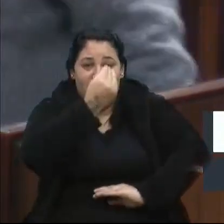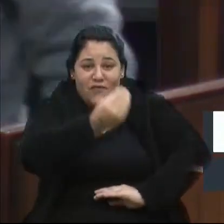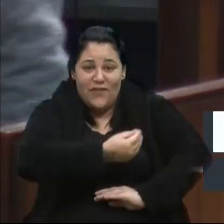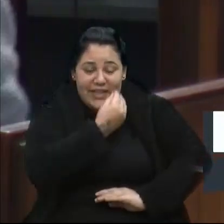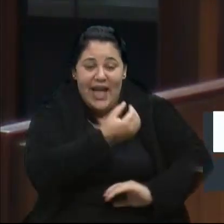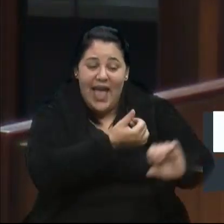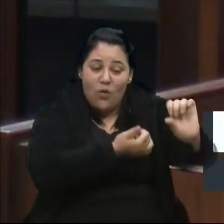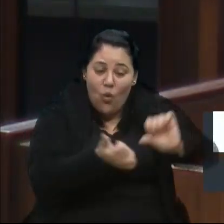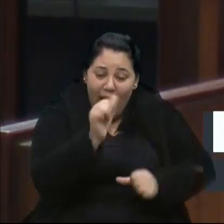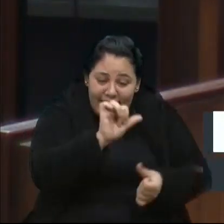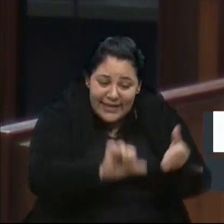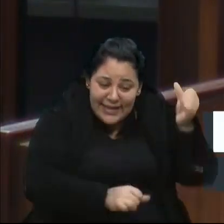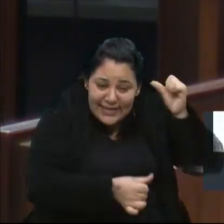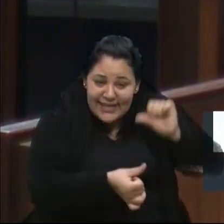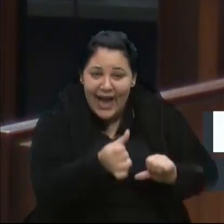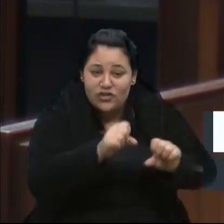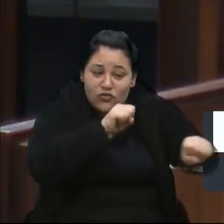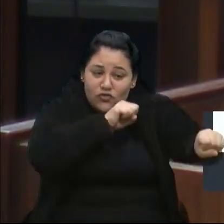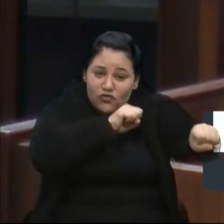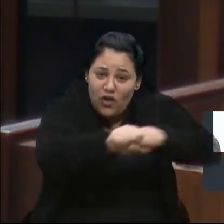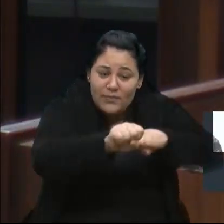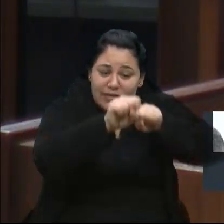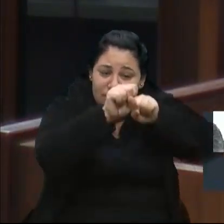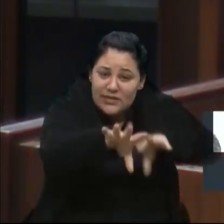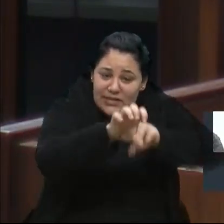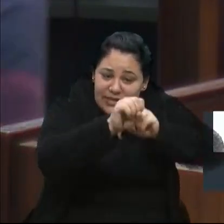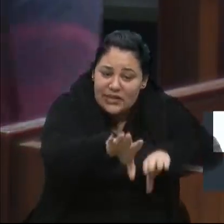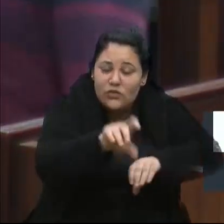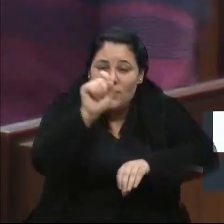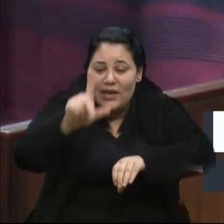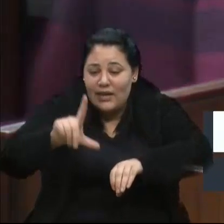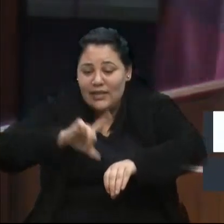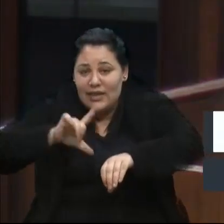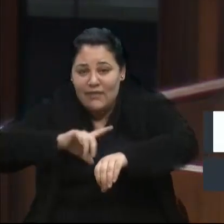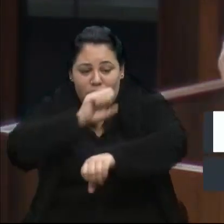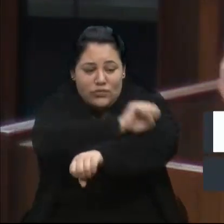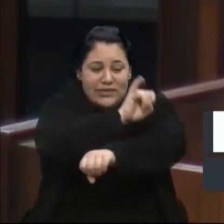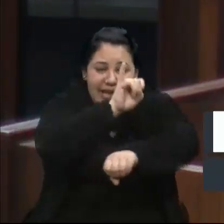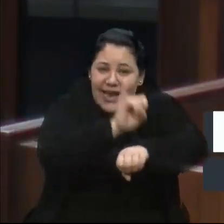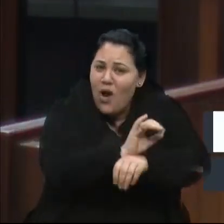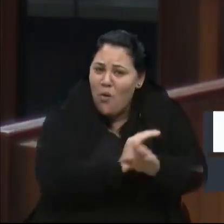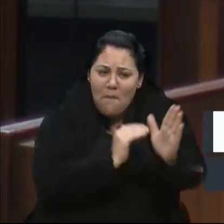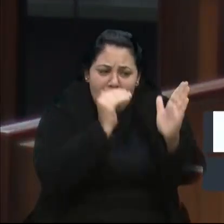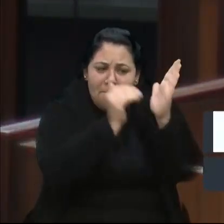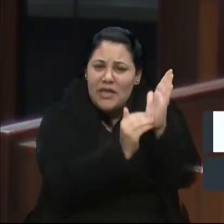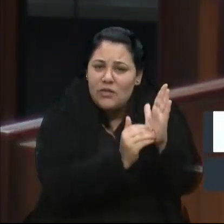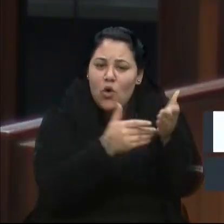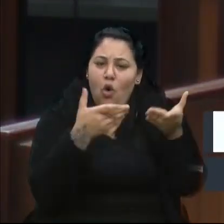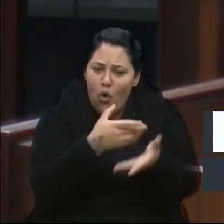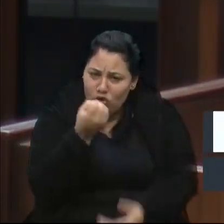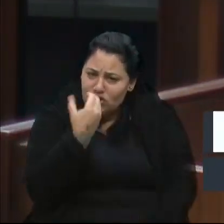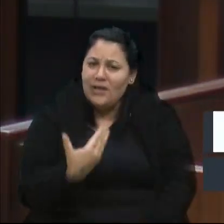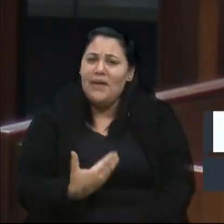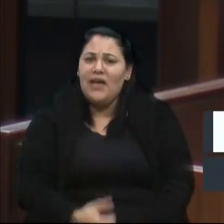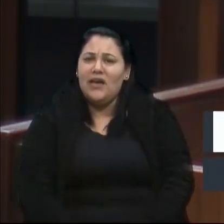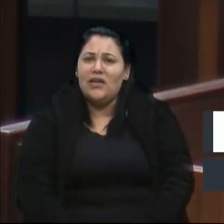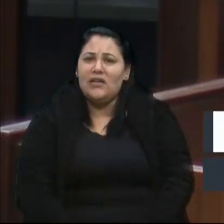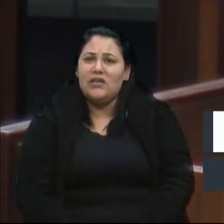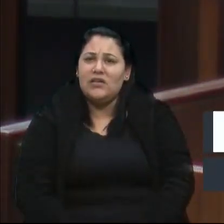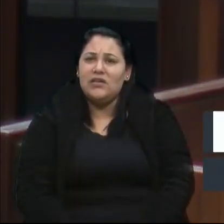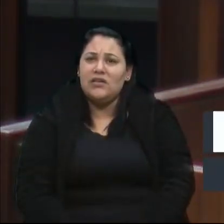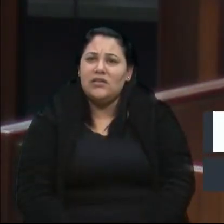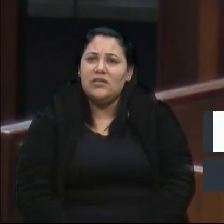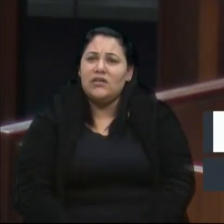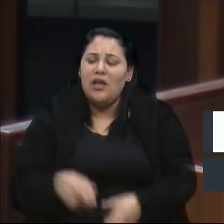qualificação. E quem teve isso, um Senai no mínimo, hoje graças a Deus, está bem empregado